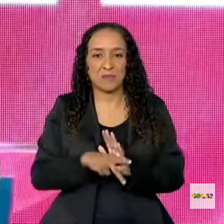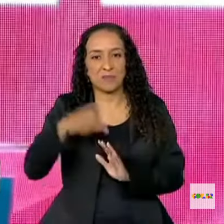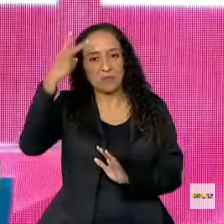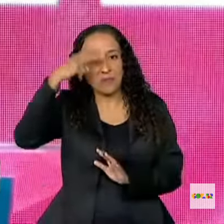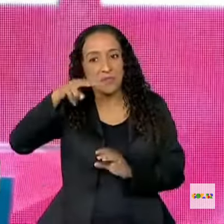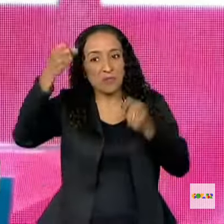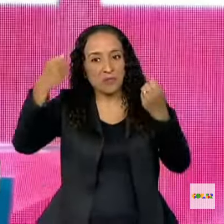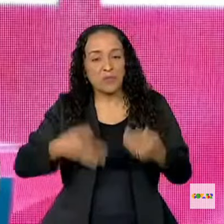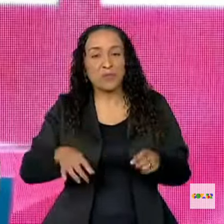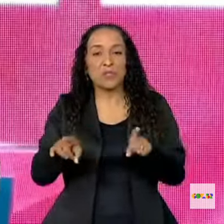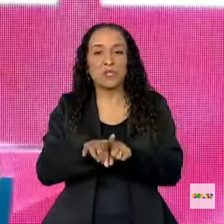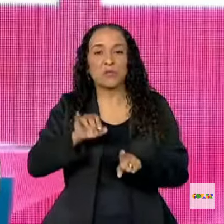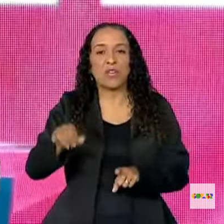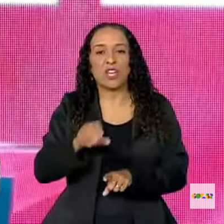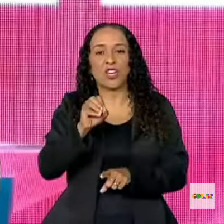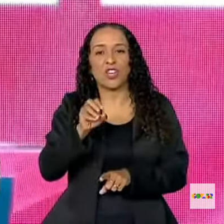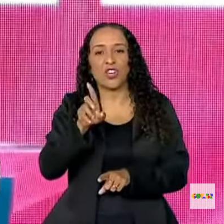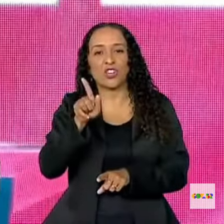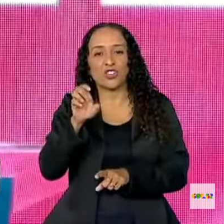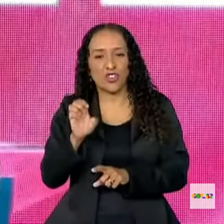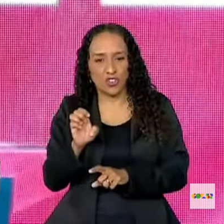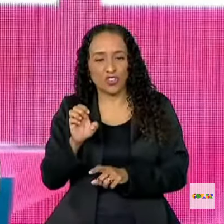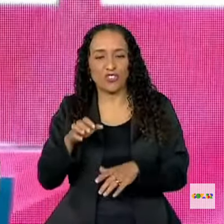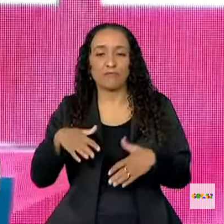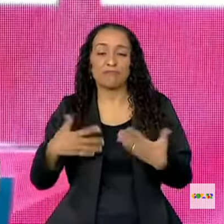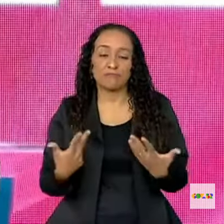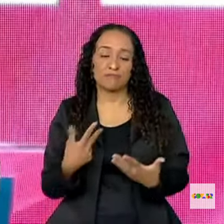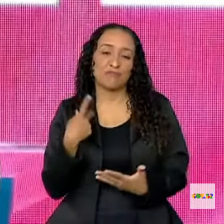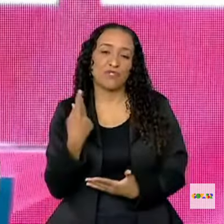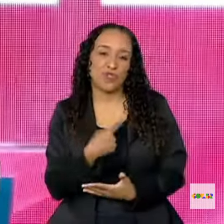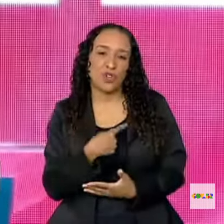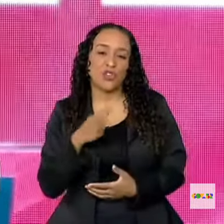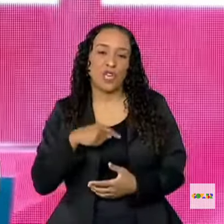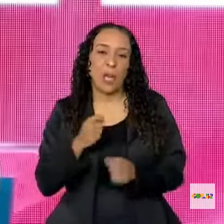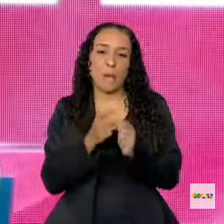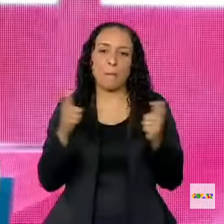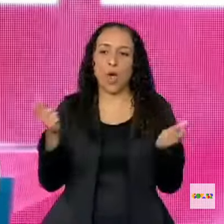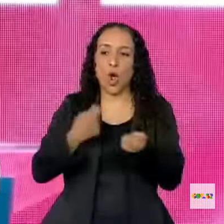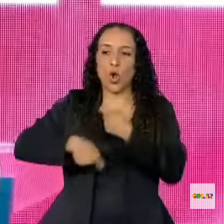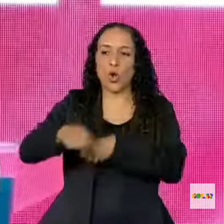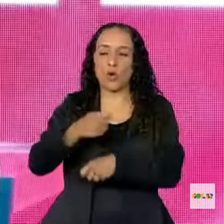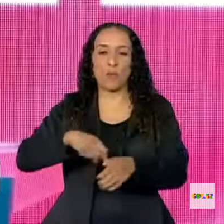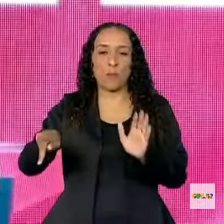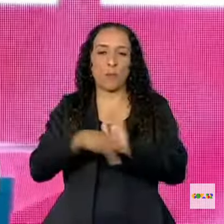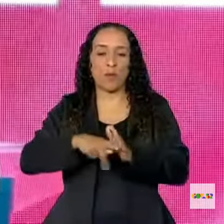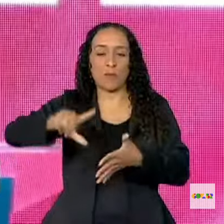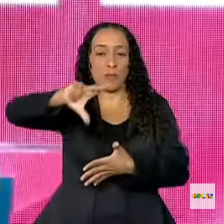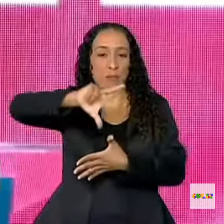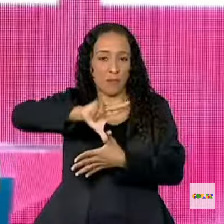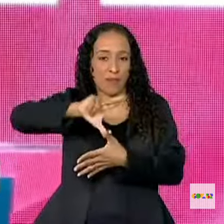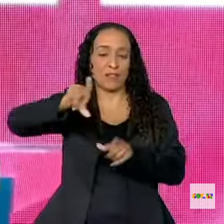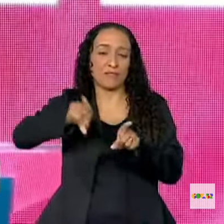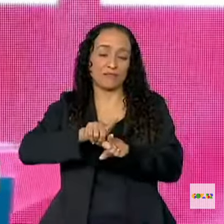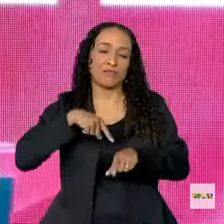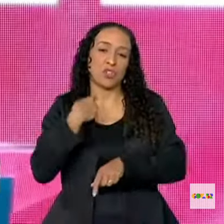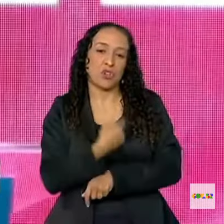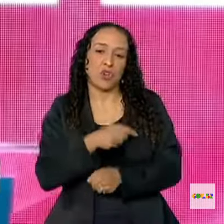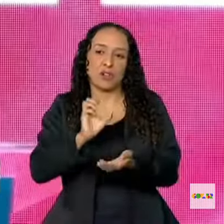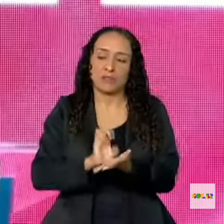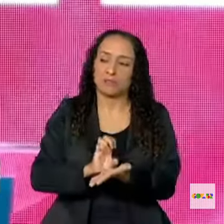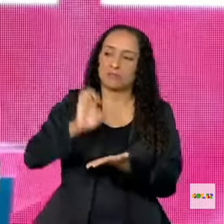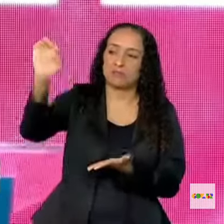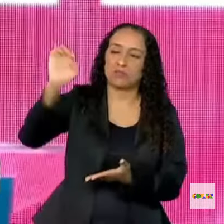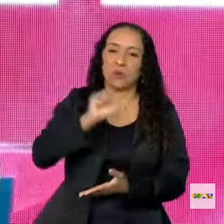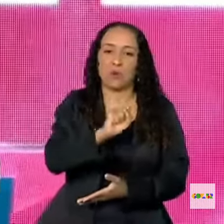que falou e pelo Jorge Viana que nós somos as duas maiores economia da América Latina que nós exportamos 8